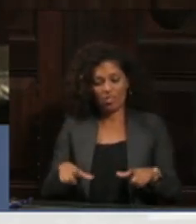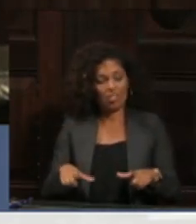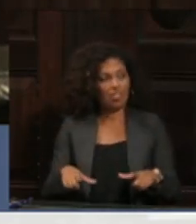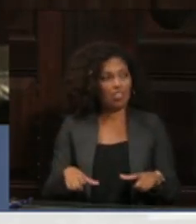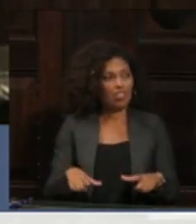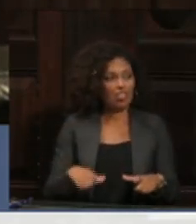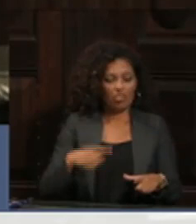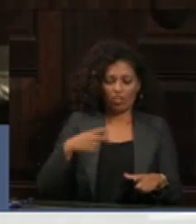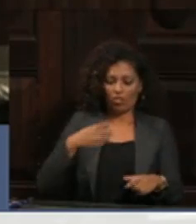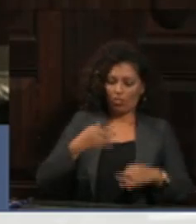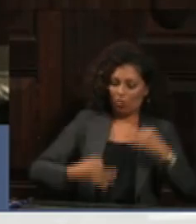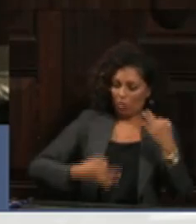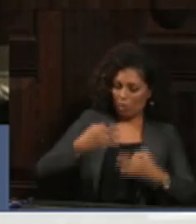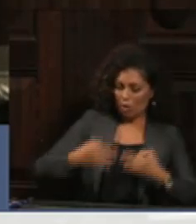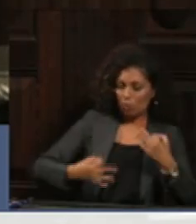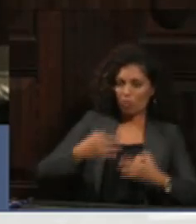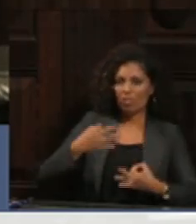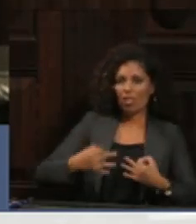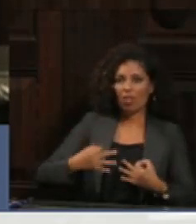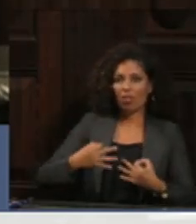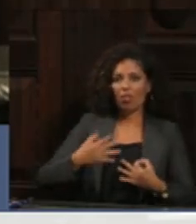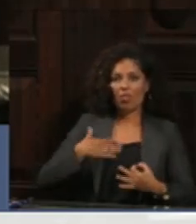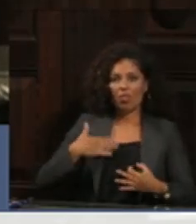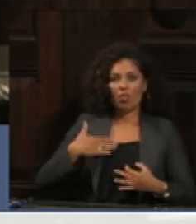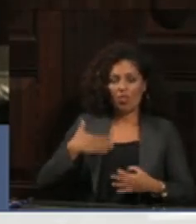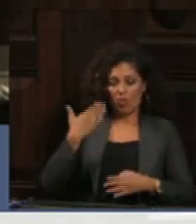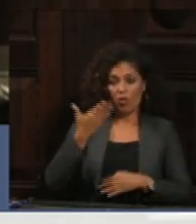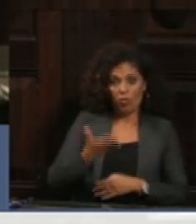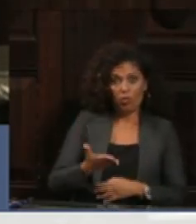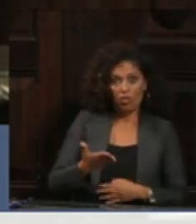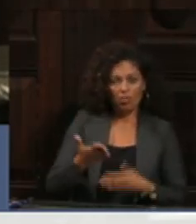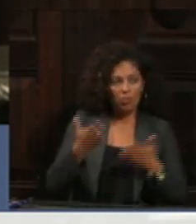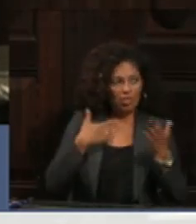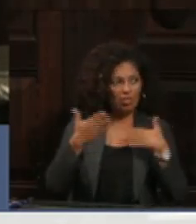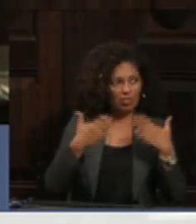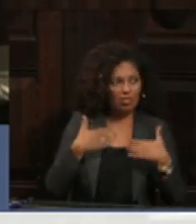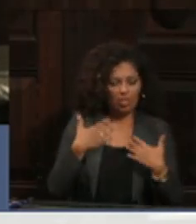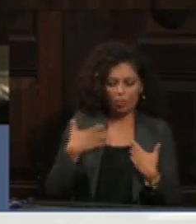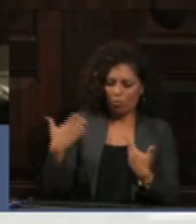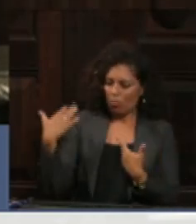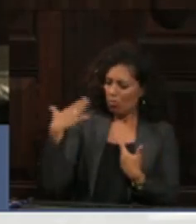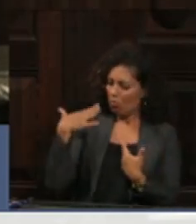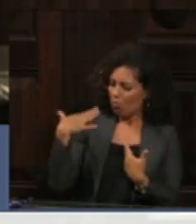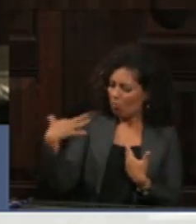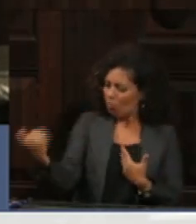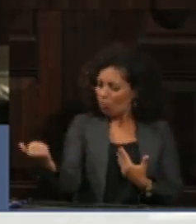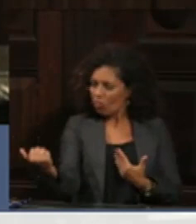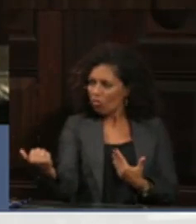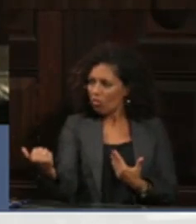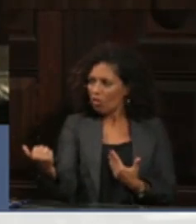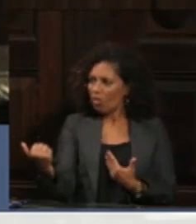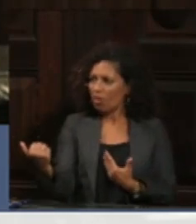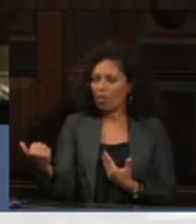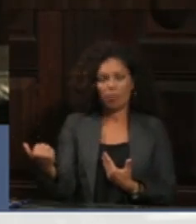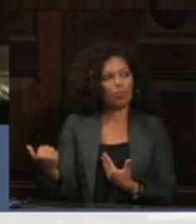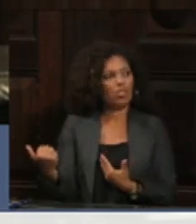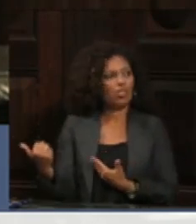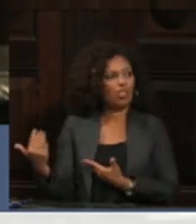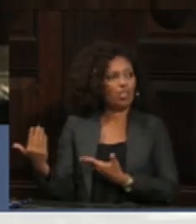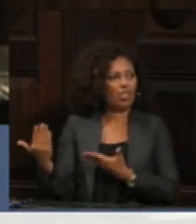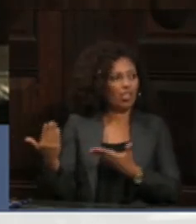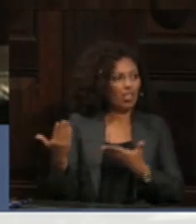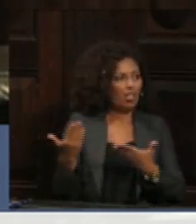quando estive para a posse do atual desembargador, fui convidada a ocupar o elevador